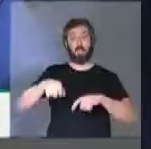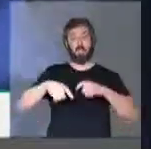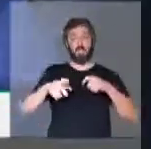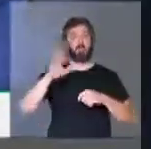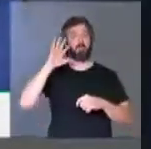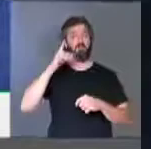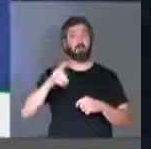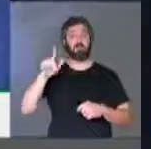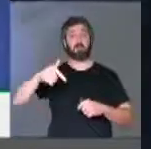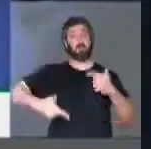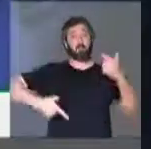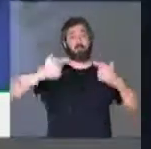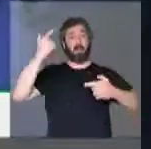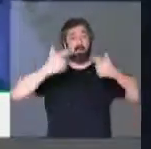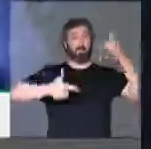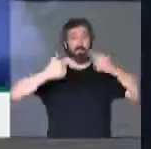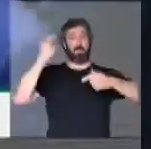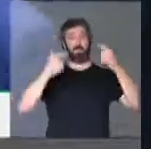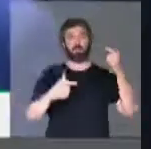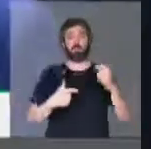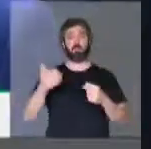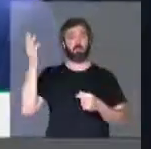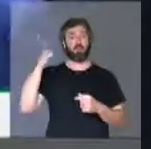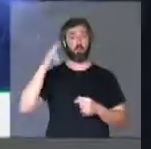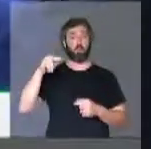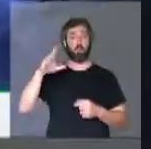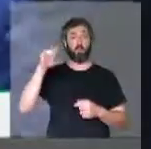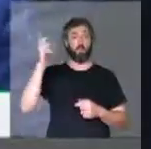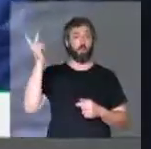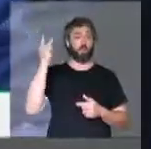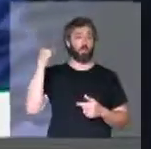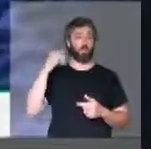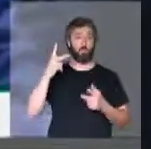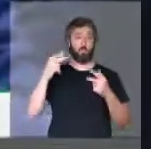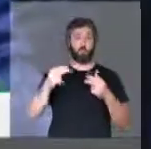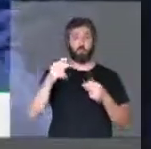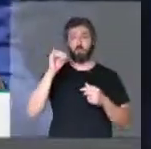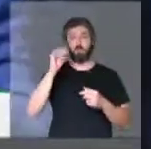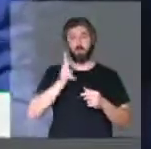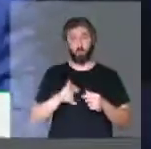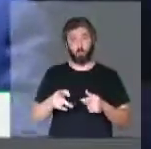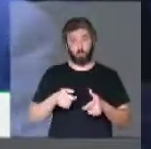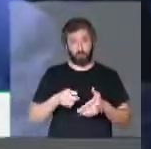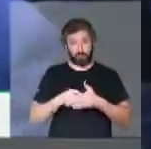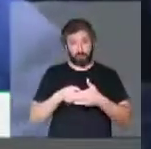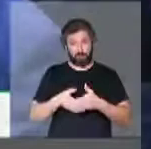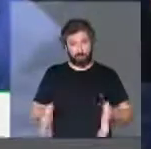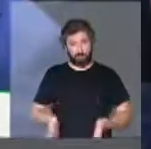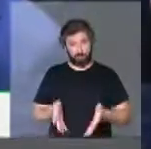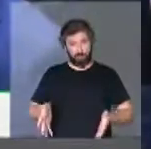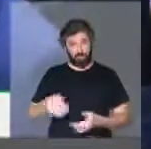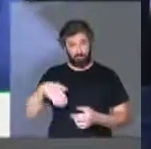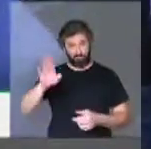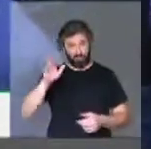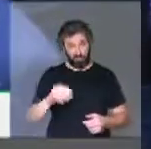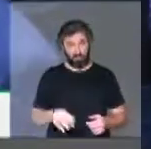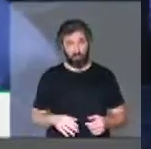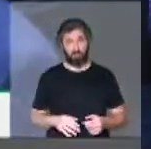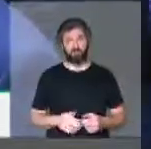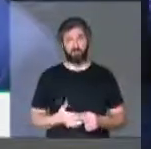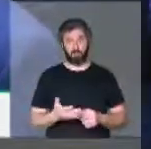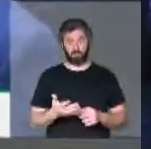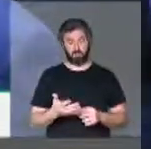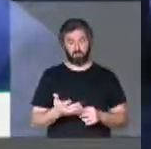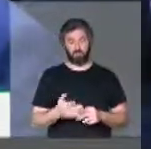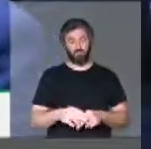ser resolvidos na bala, como nunca aconteceu nesse país se a gente continuar incentivando a